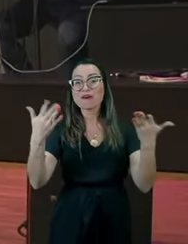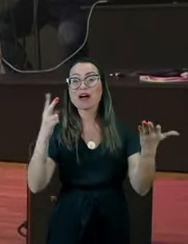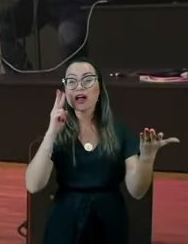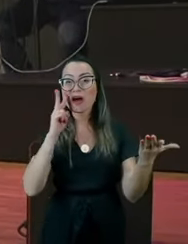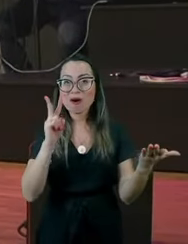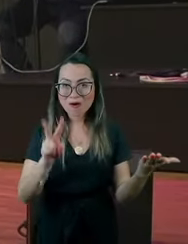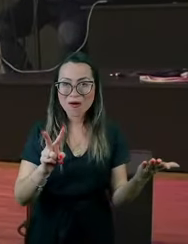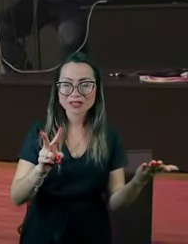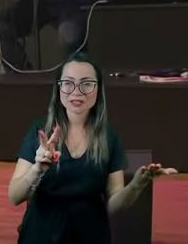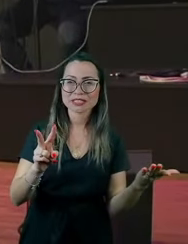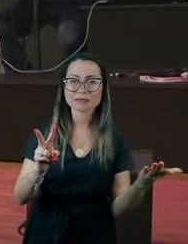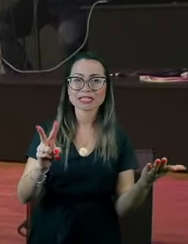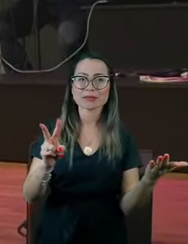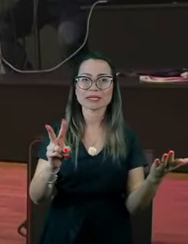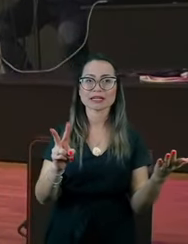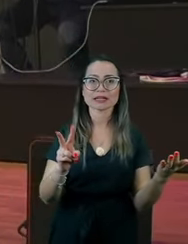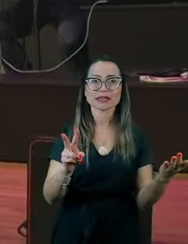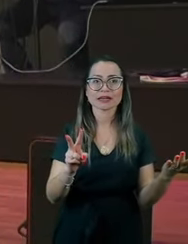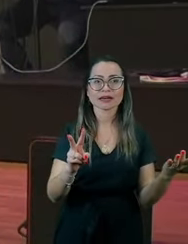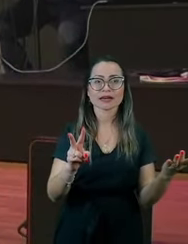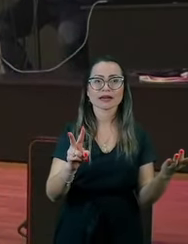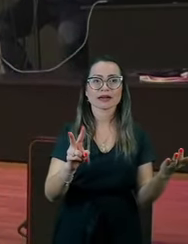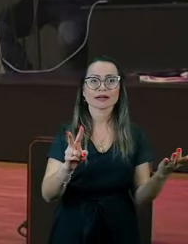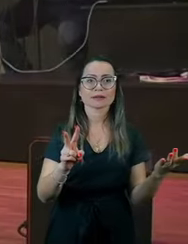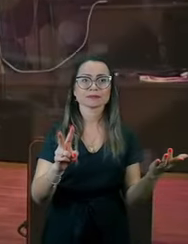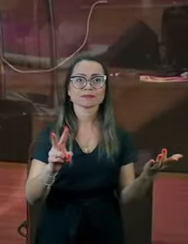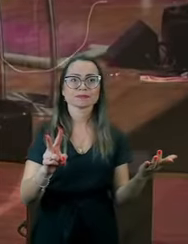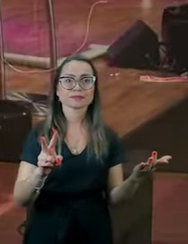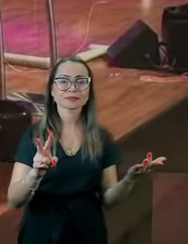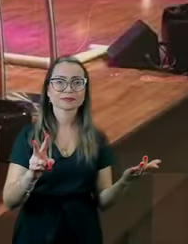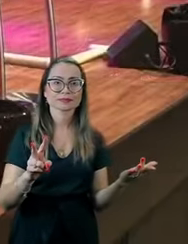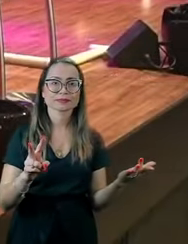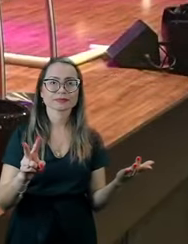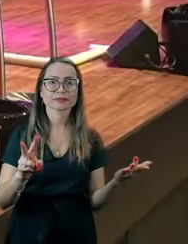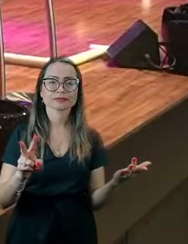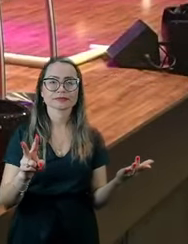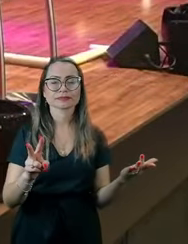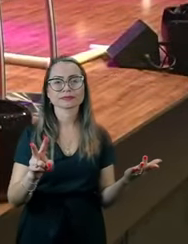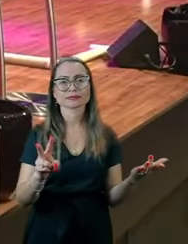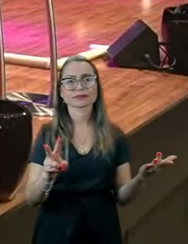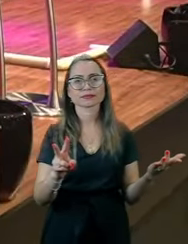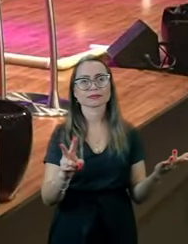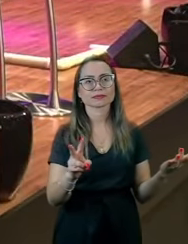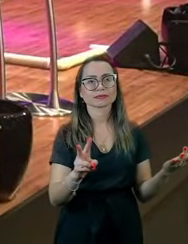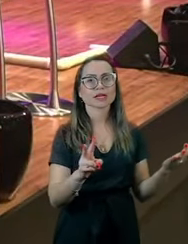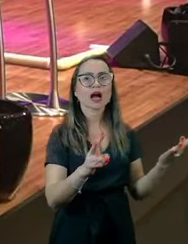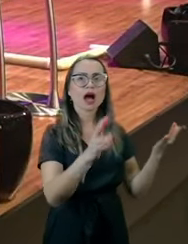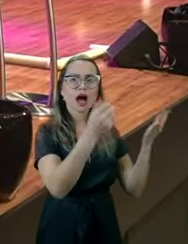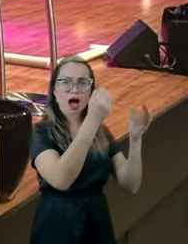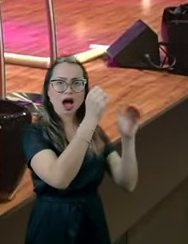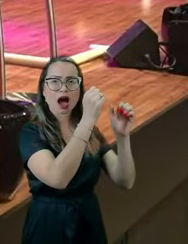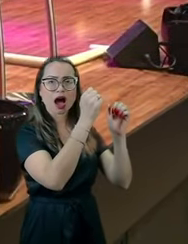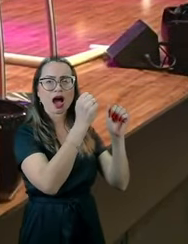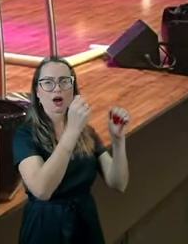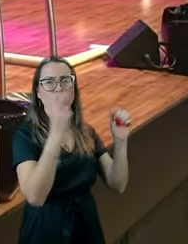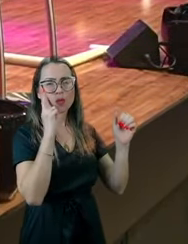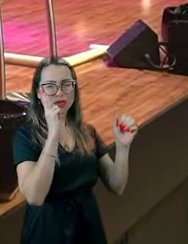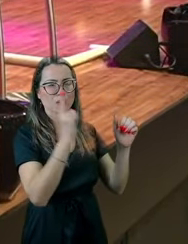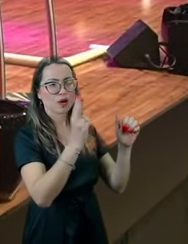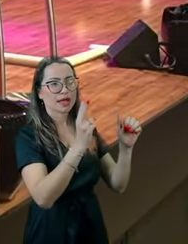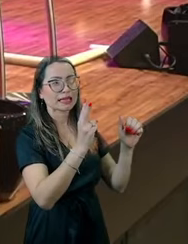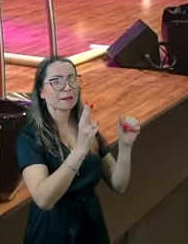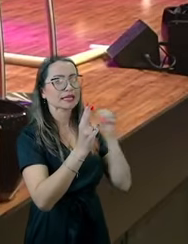aqui, é como se eu visse hoje ministros no Brasil que são isso aqui. Eles são verdadeiros